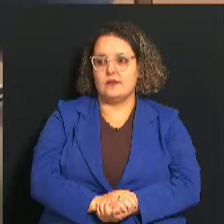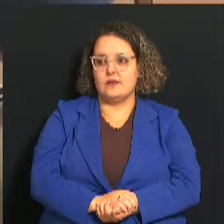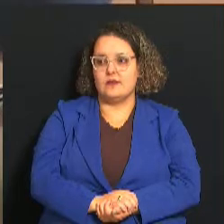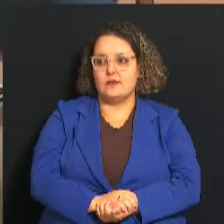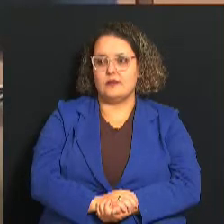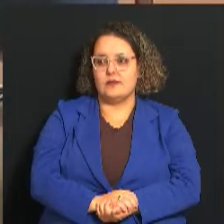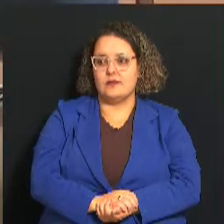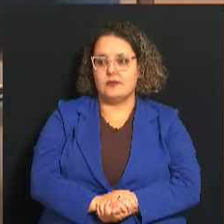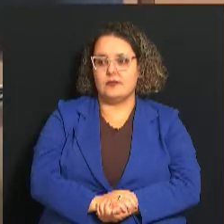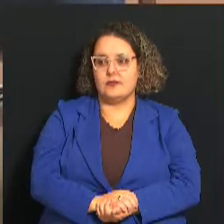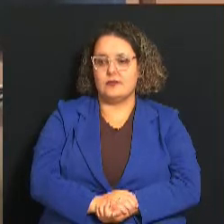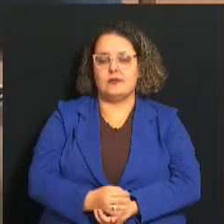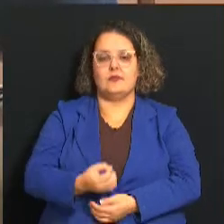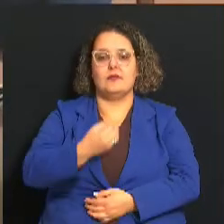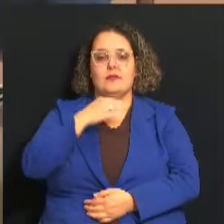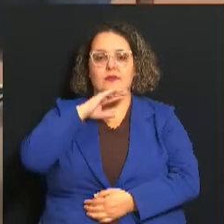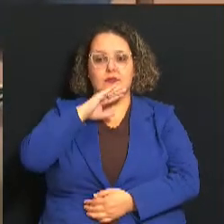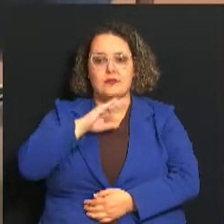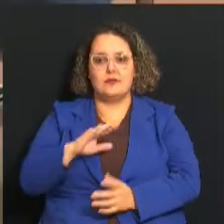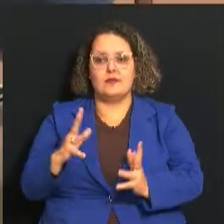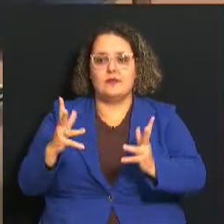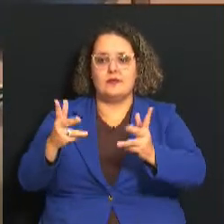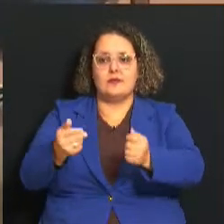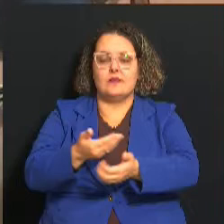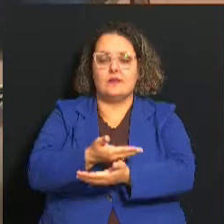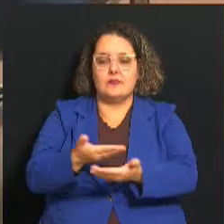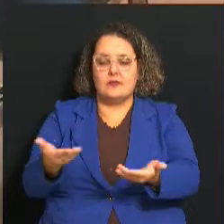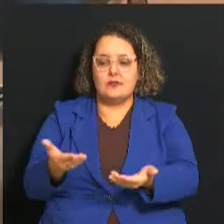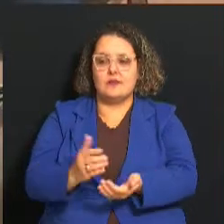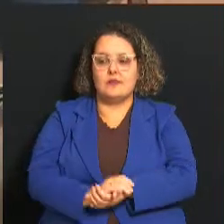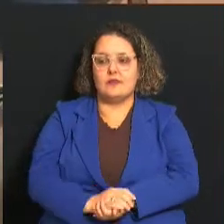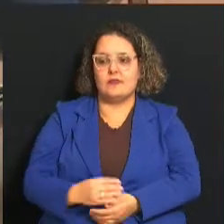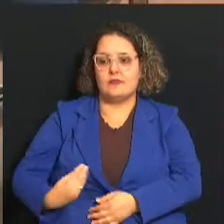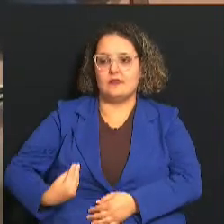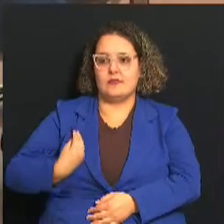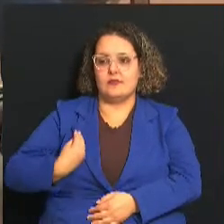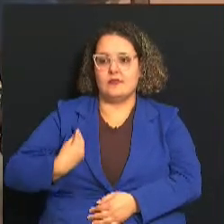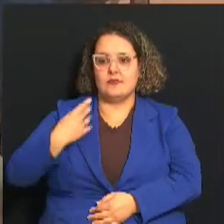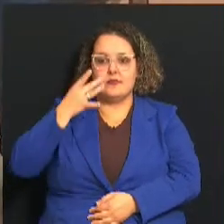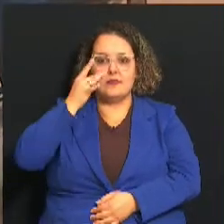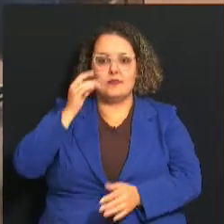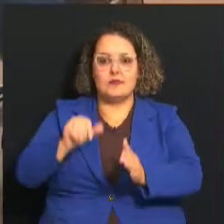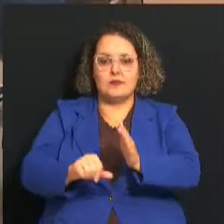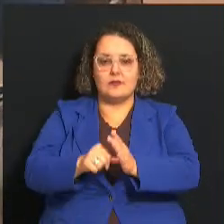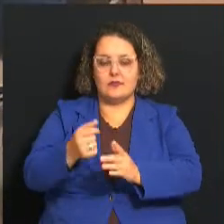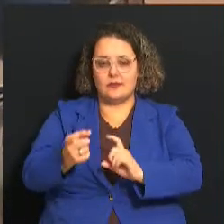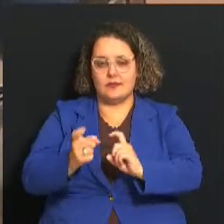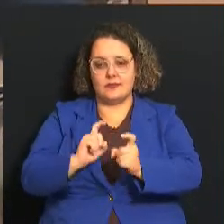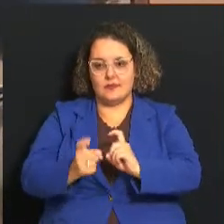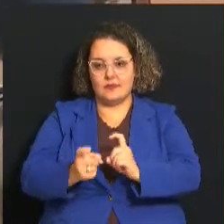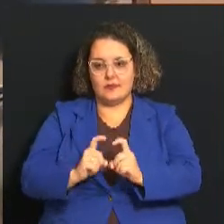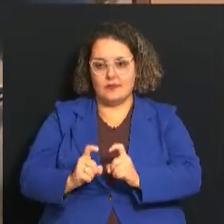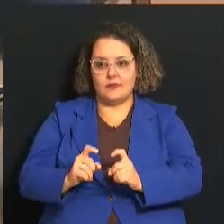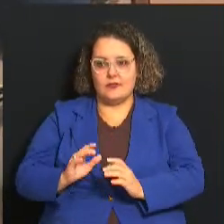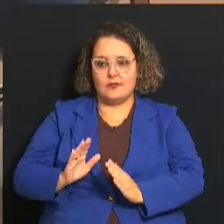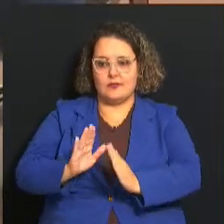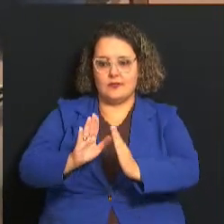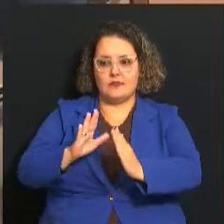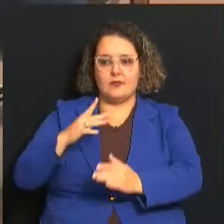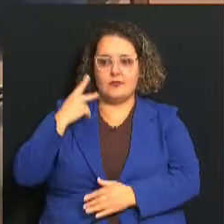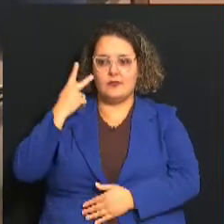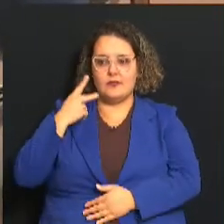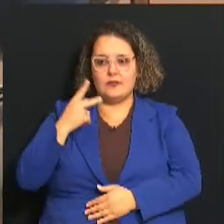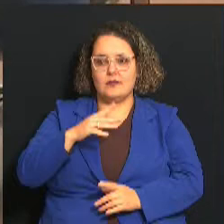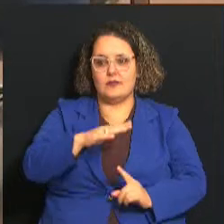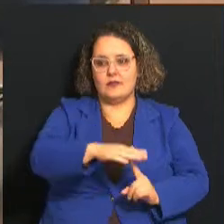Bom, boa tarde a todas e todos, né, presentes nessa primeira reunião da Frente Parlamentar